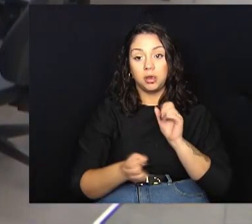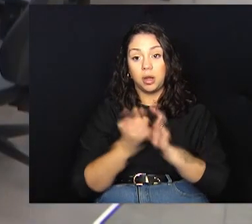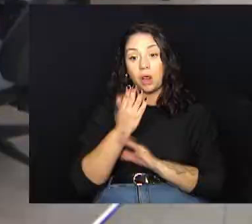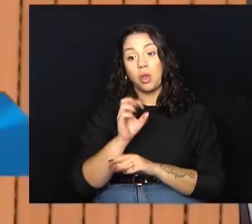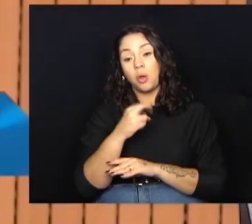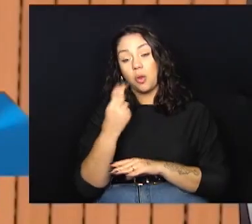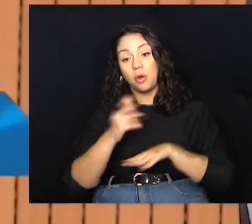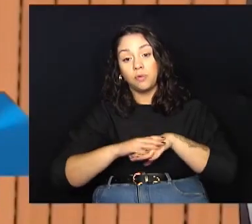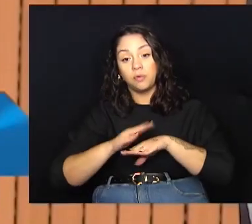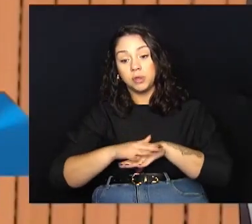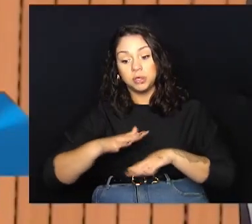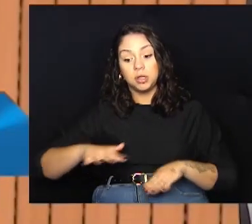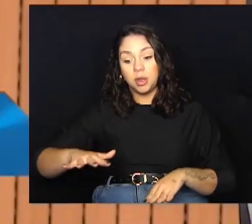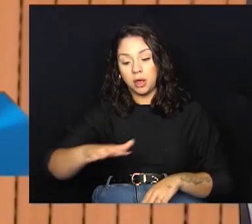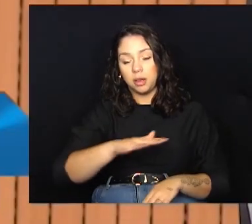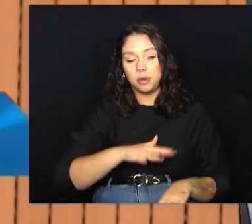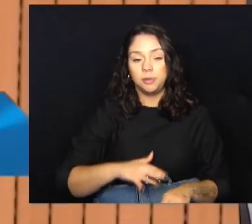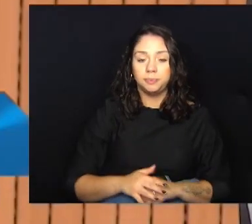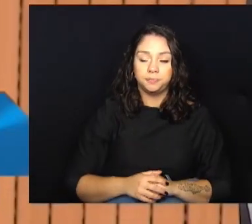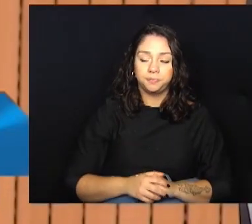feitas na área